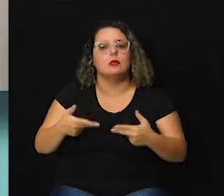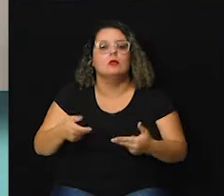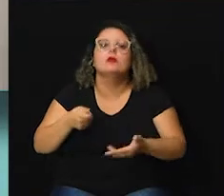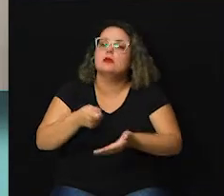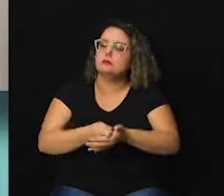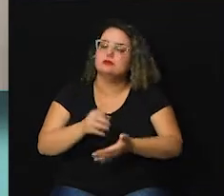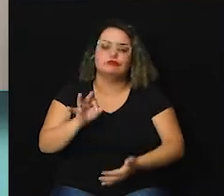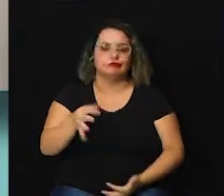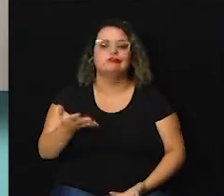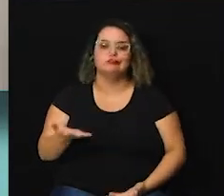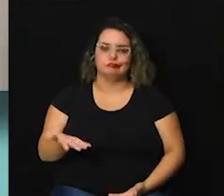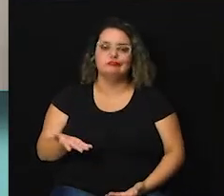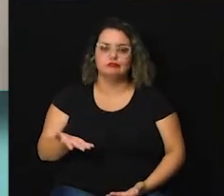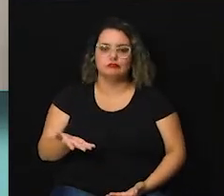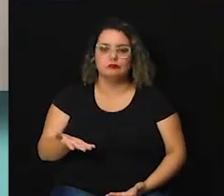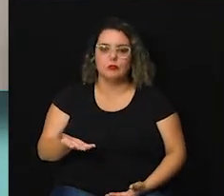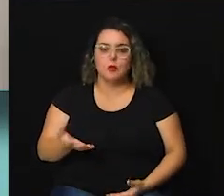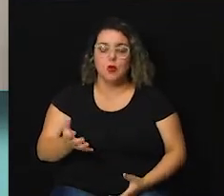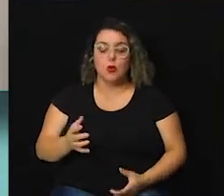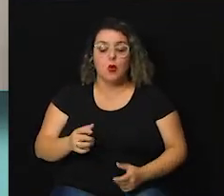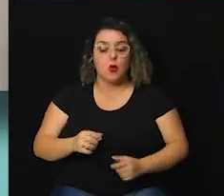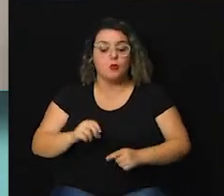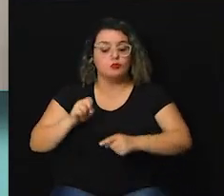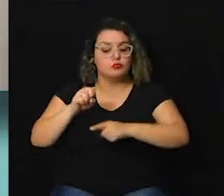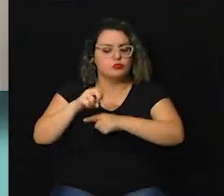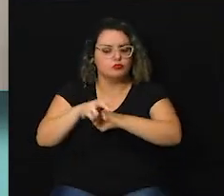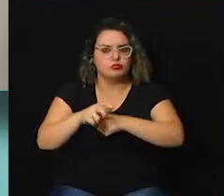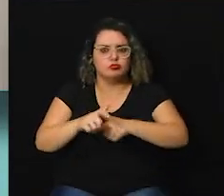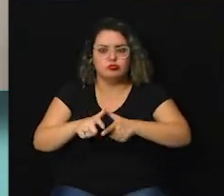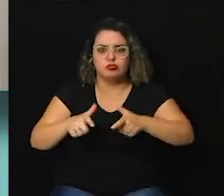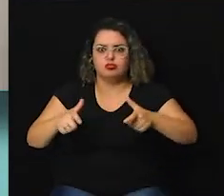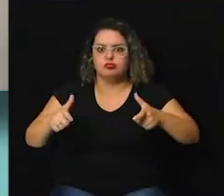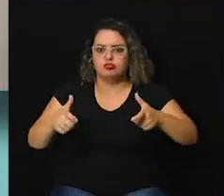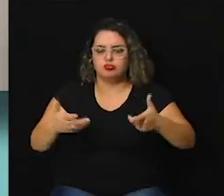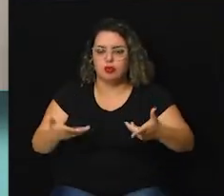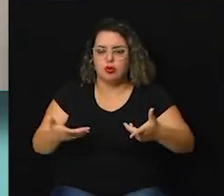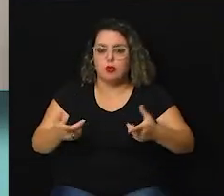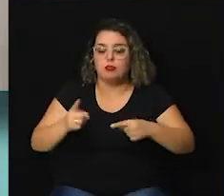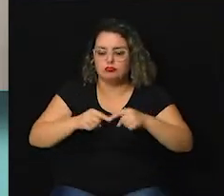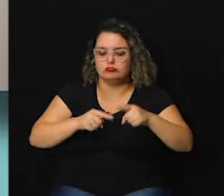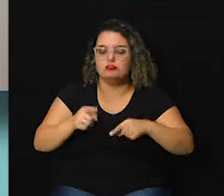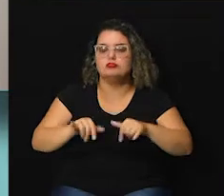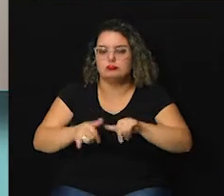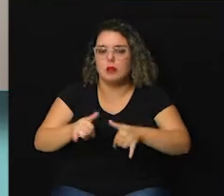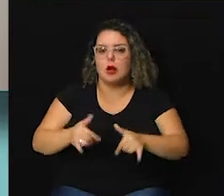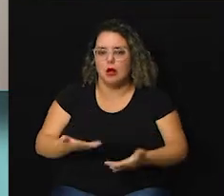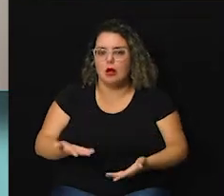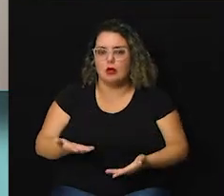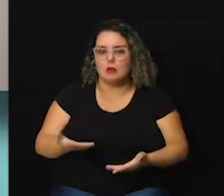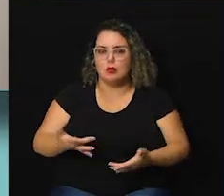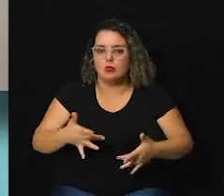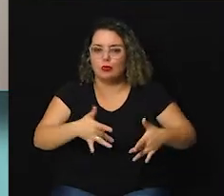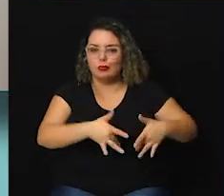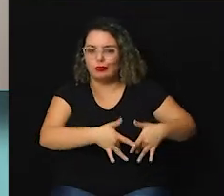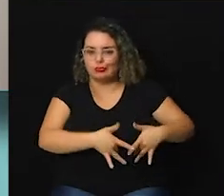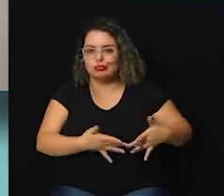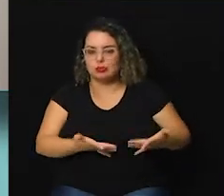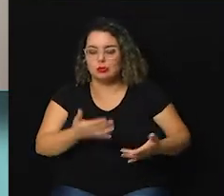foi confirmado uma alta concentração de um organofosforado no fígado dessas